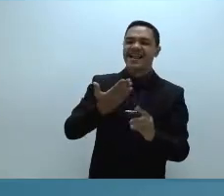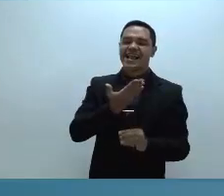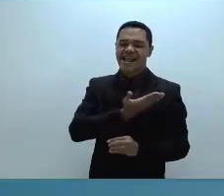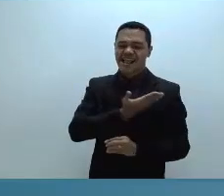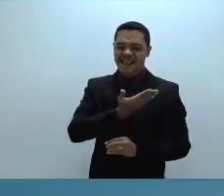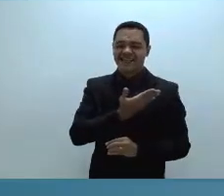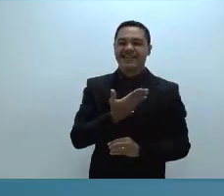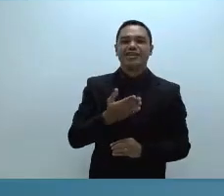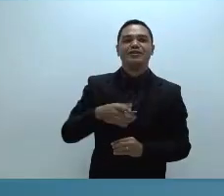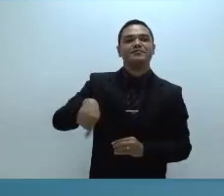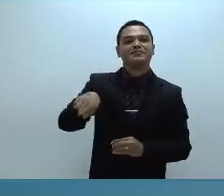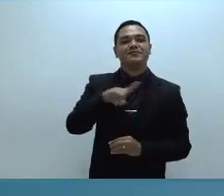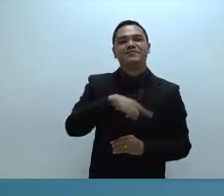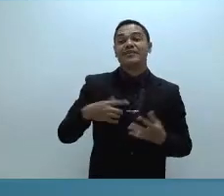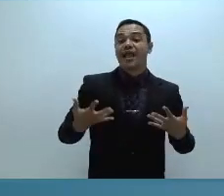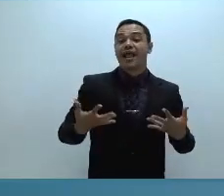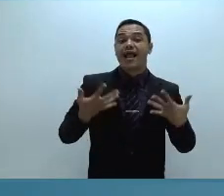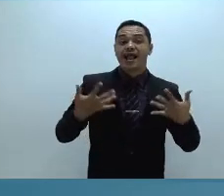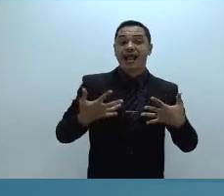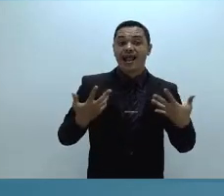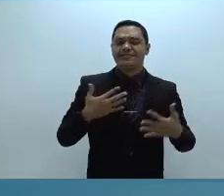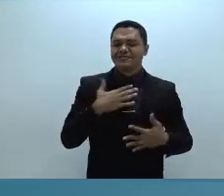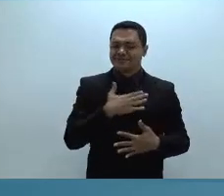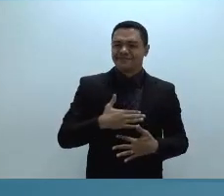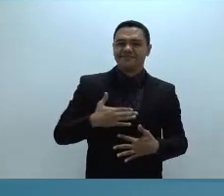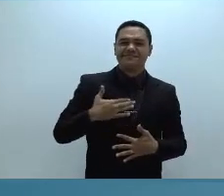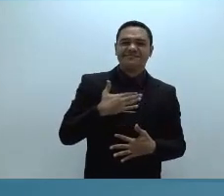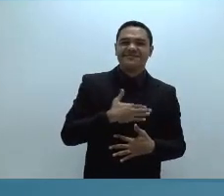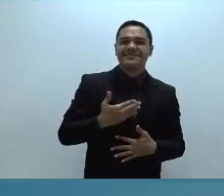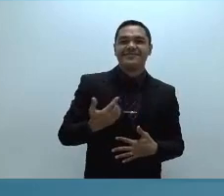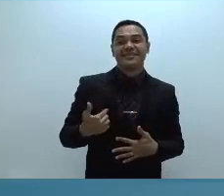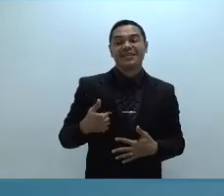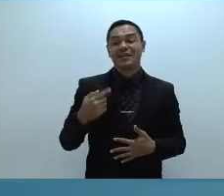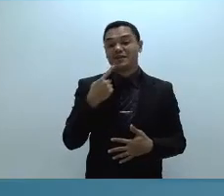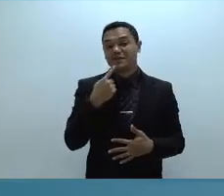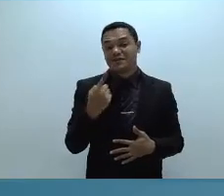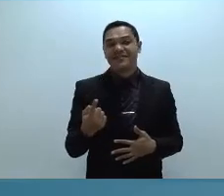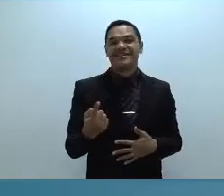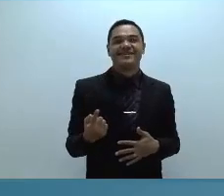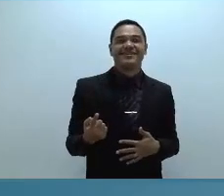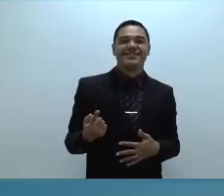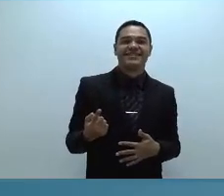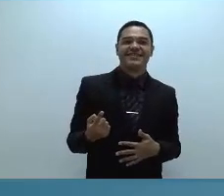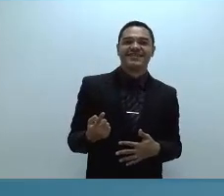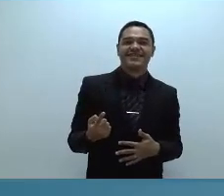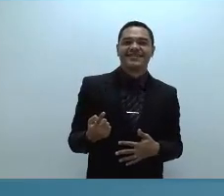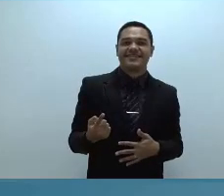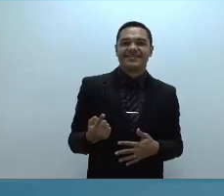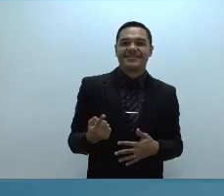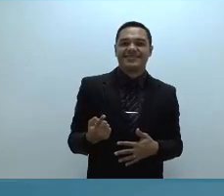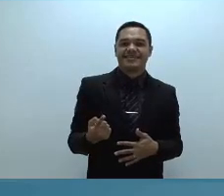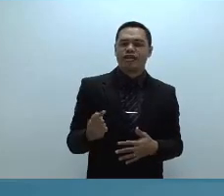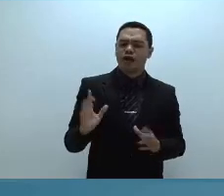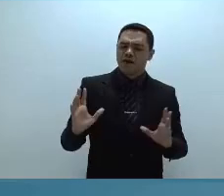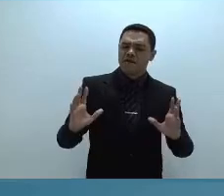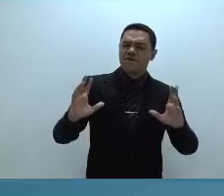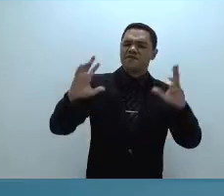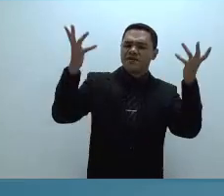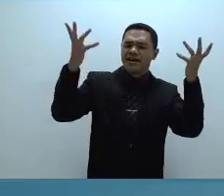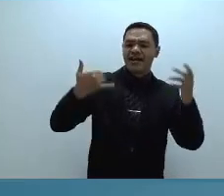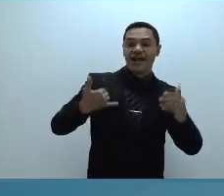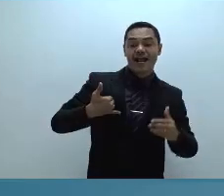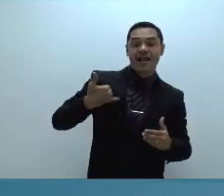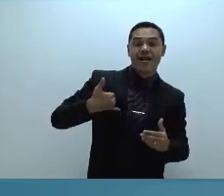É uma alegria muito grande e eu sempre digo, senhor presidente, que todas as vezes que nós festejamos algum